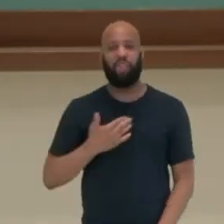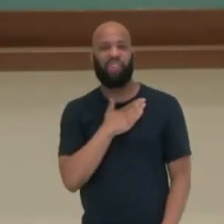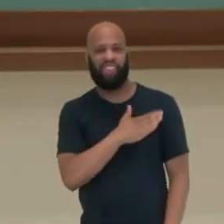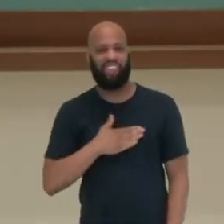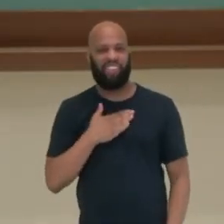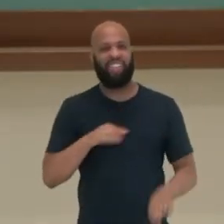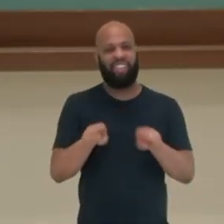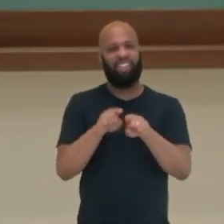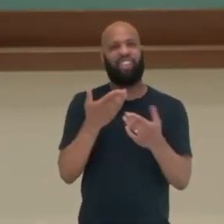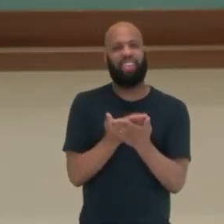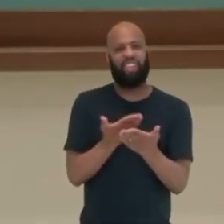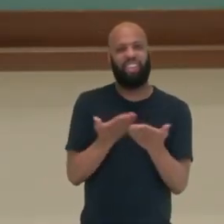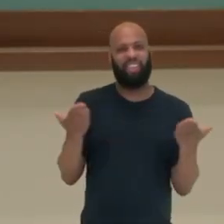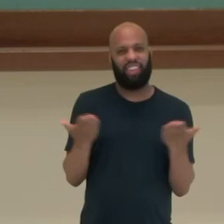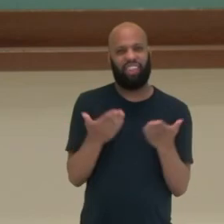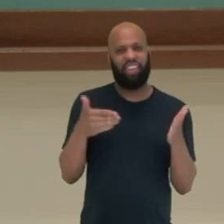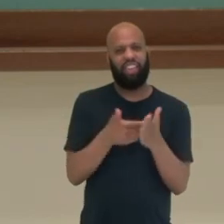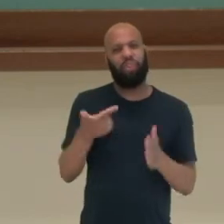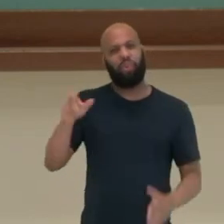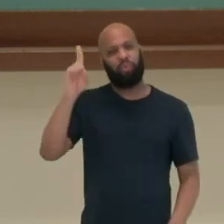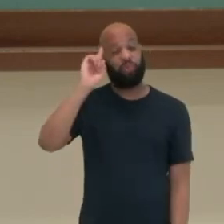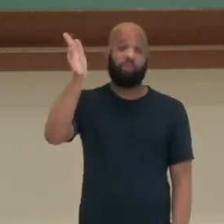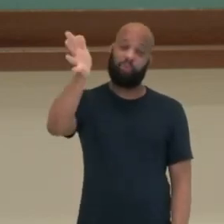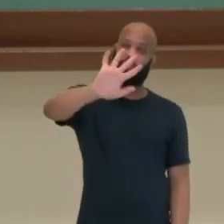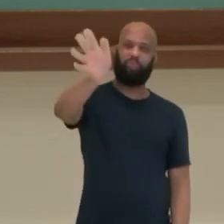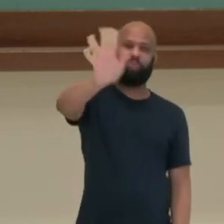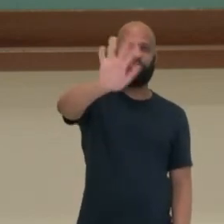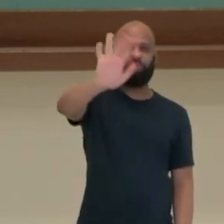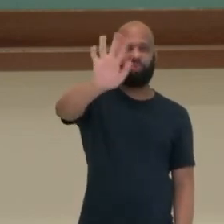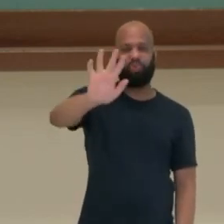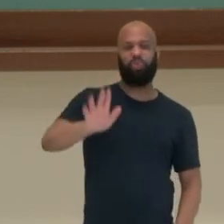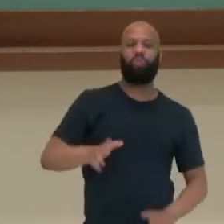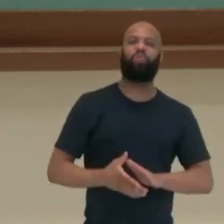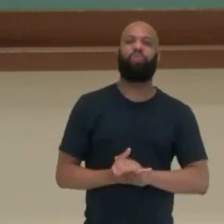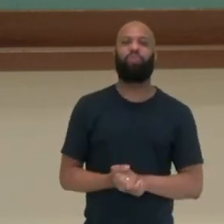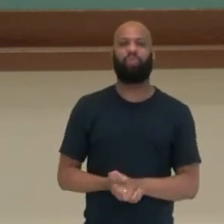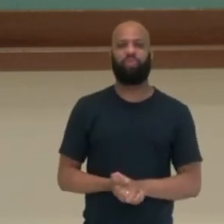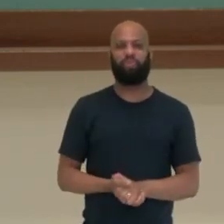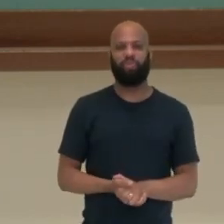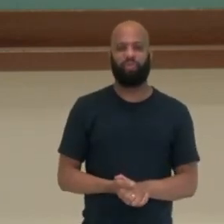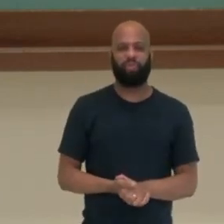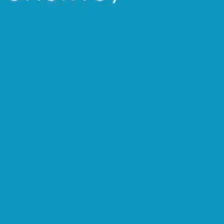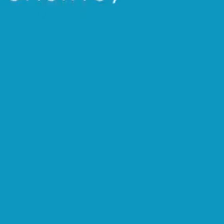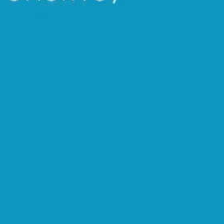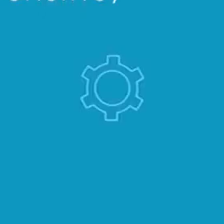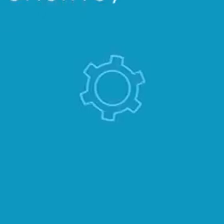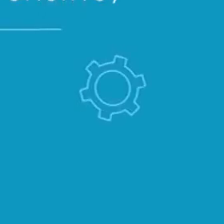gostado da nossa aula de hoje e a gente se encontra numa próxima. Tchau, tchau!